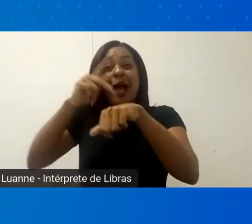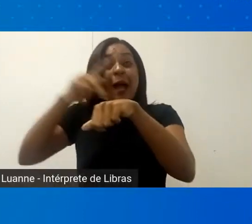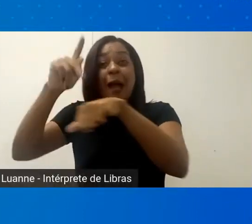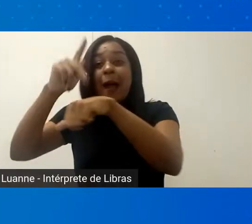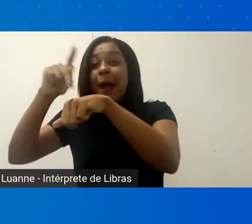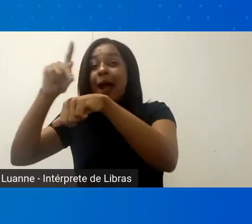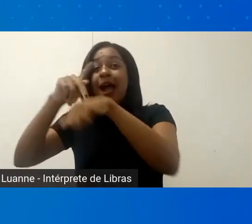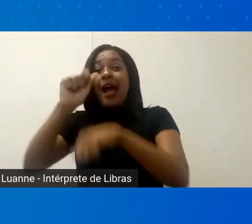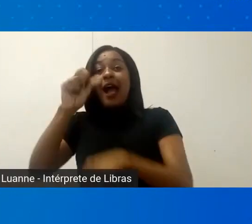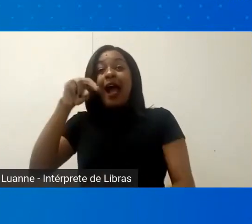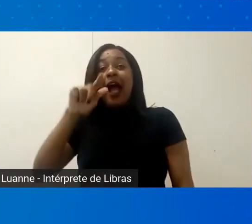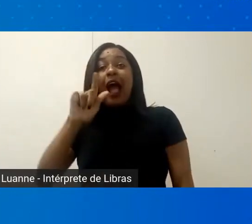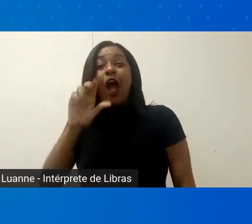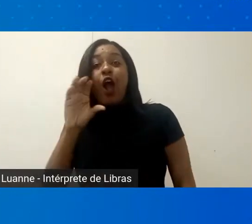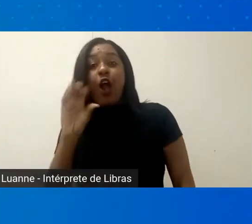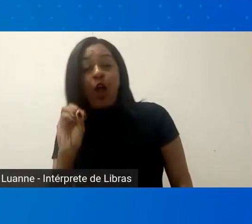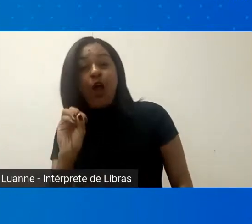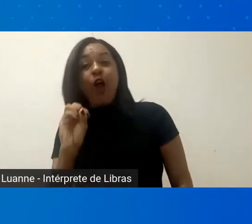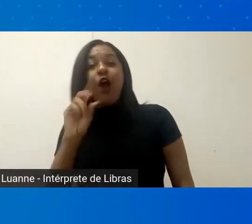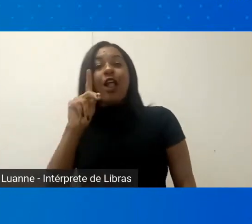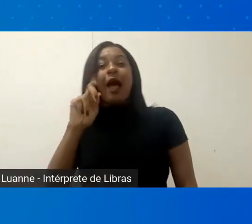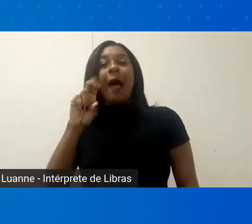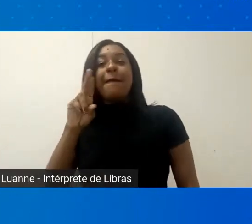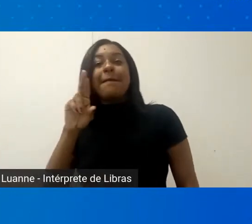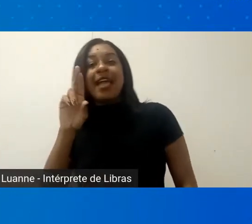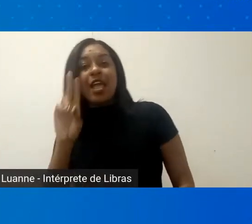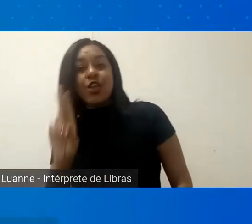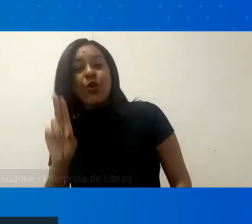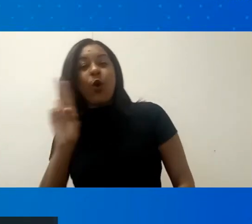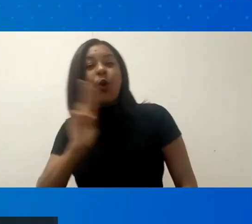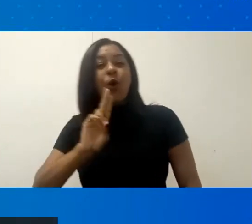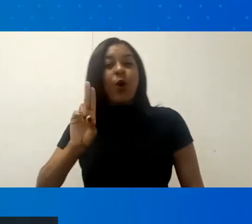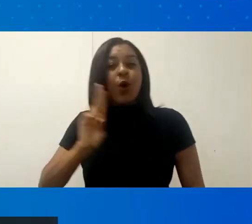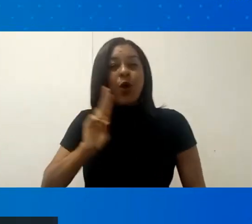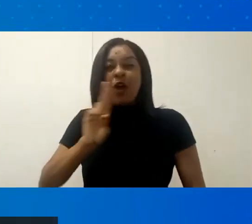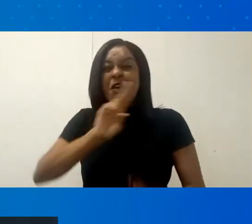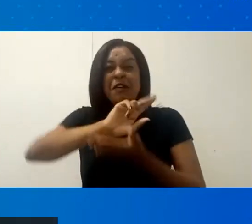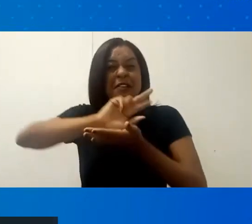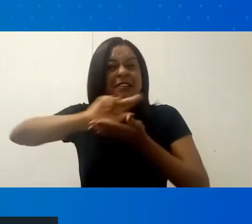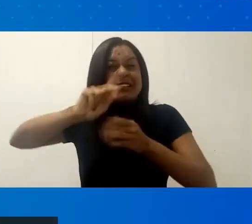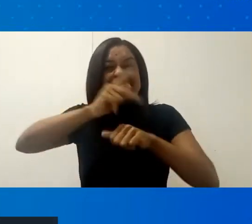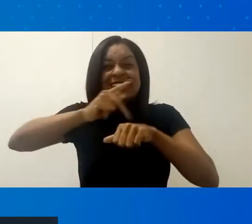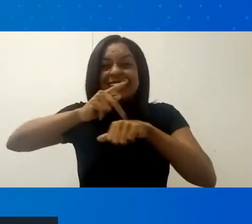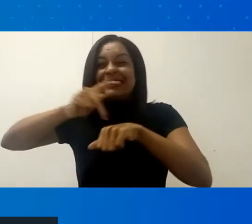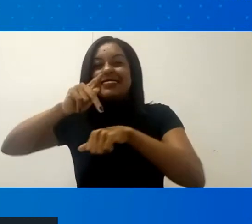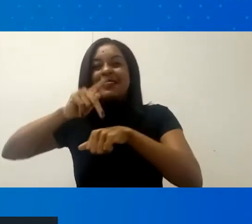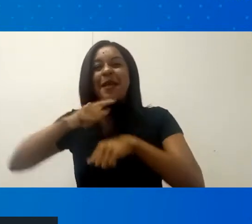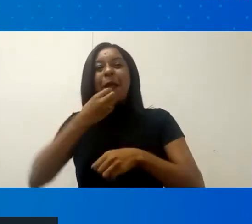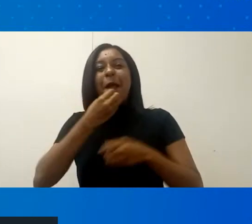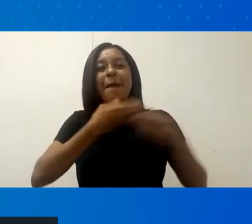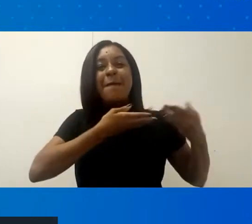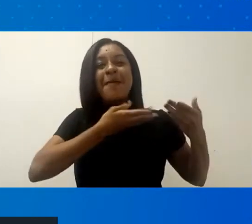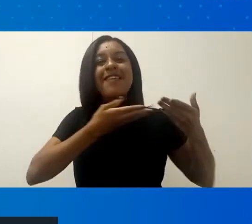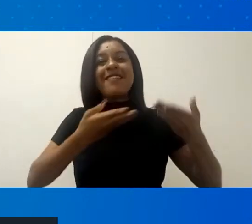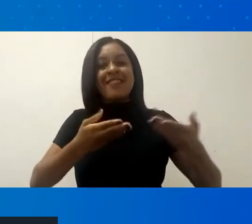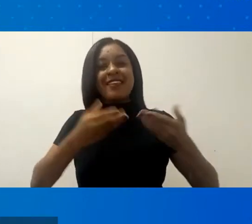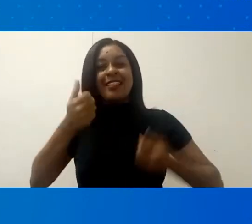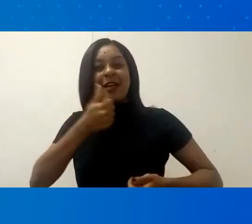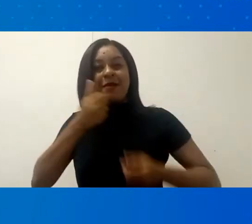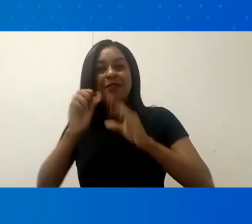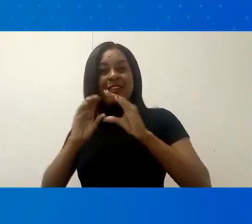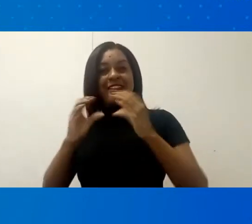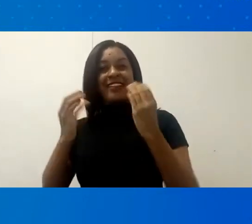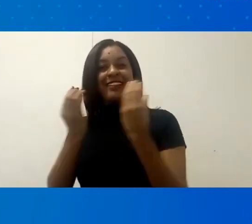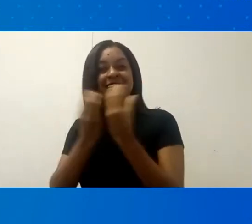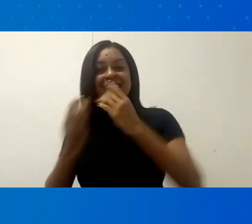peru e Uruguai seja bem-vindo ao primeiro Congresso Internacional de educação escolar cenário de